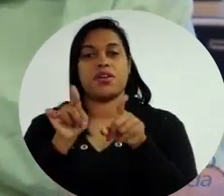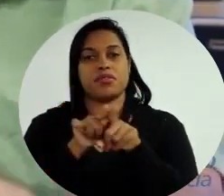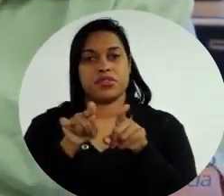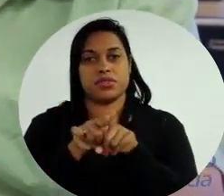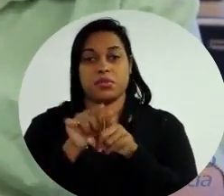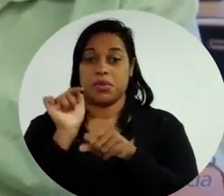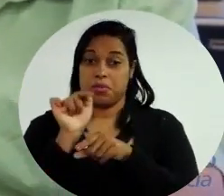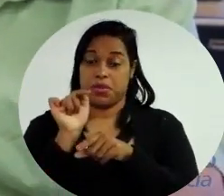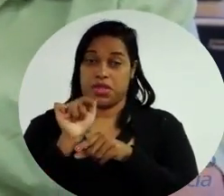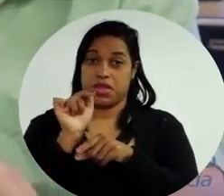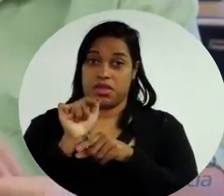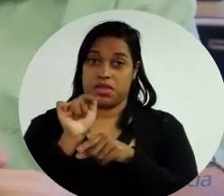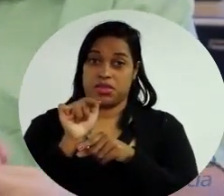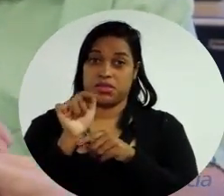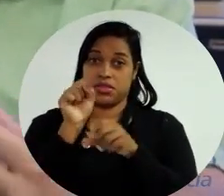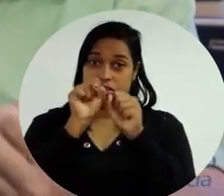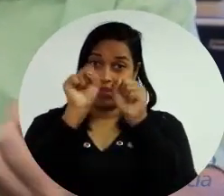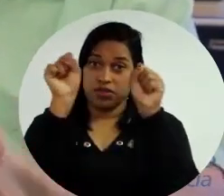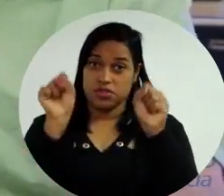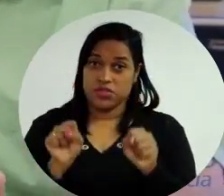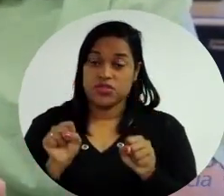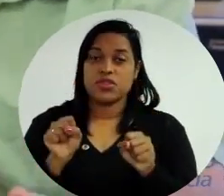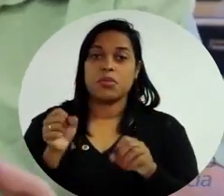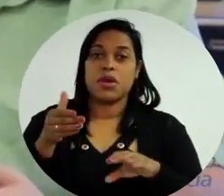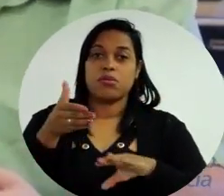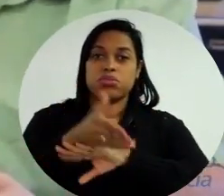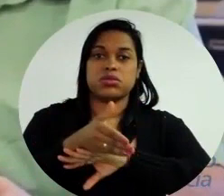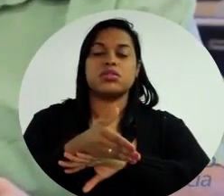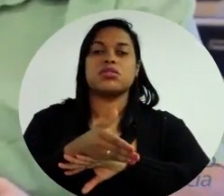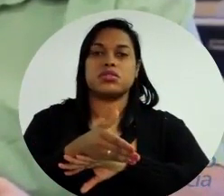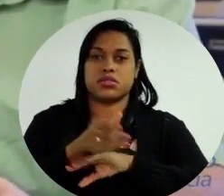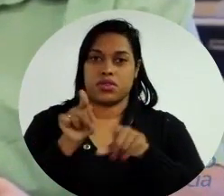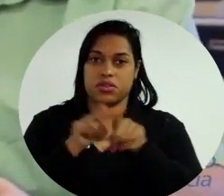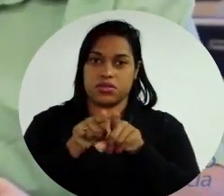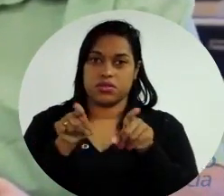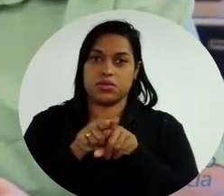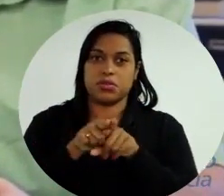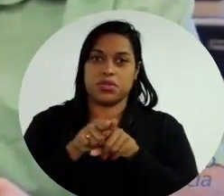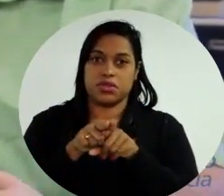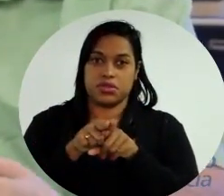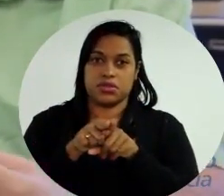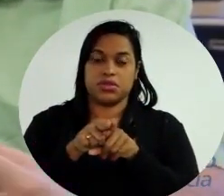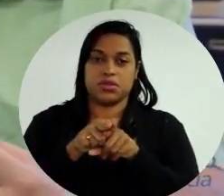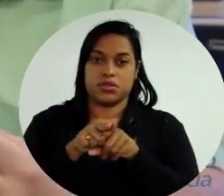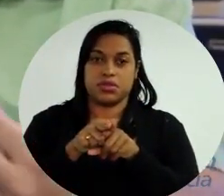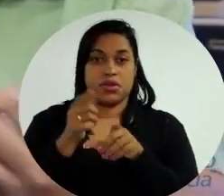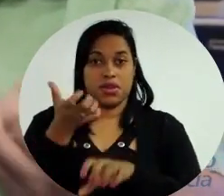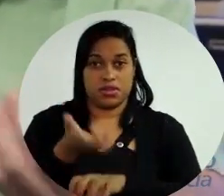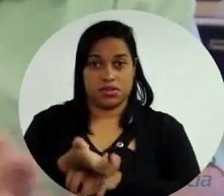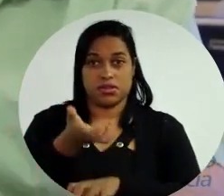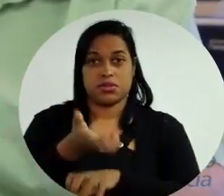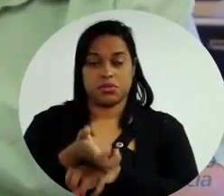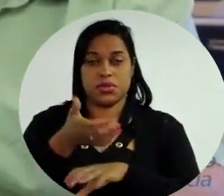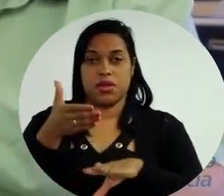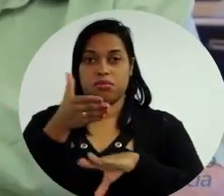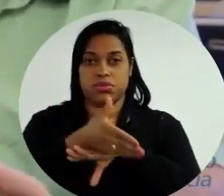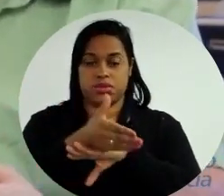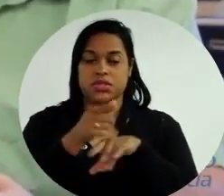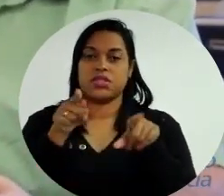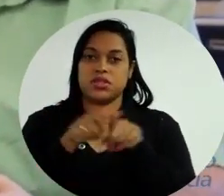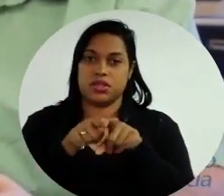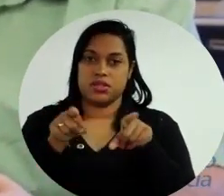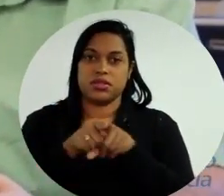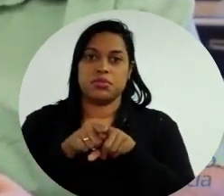No entanto, para esse módulo, como ele é um módulo introdutório, como é uma disciplina